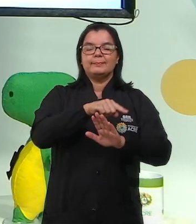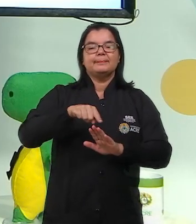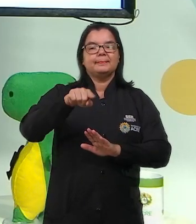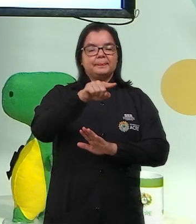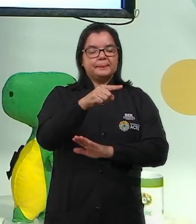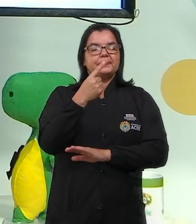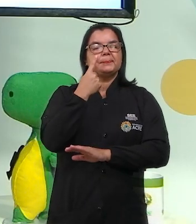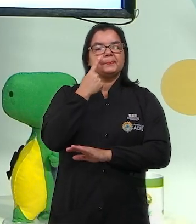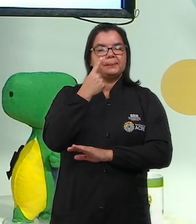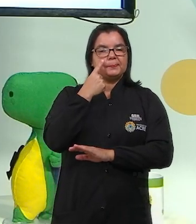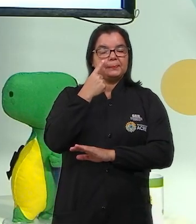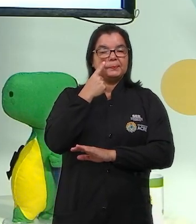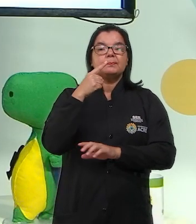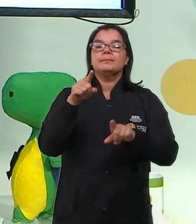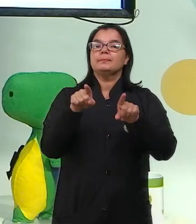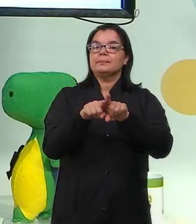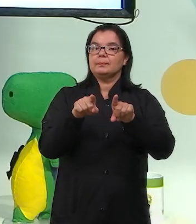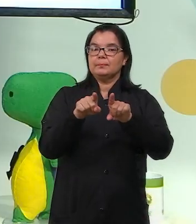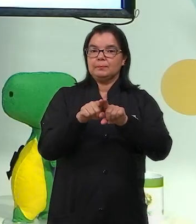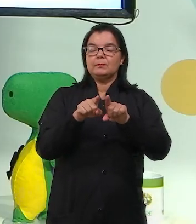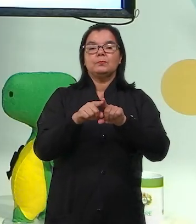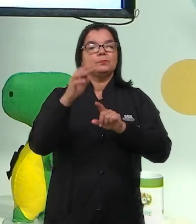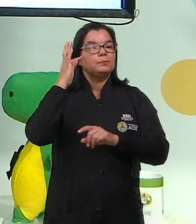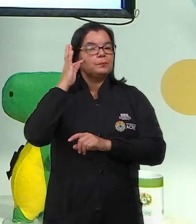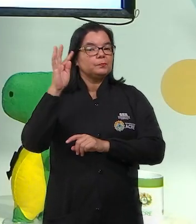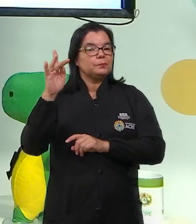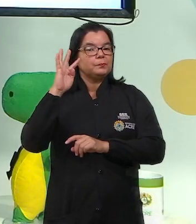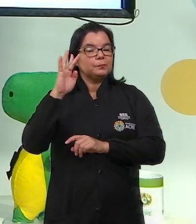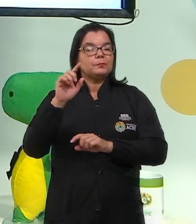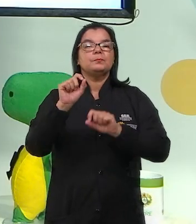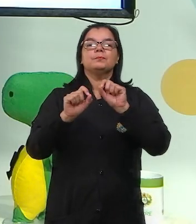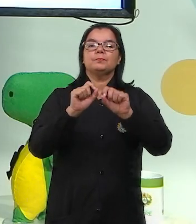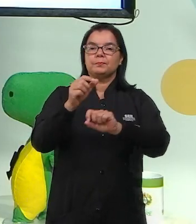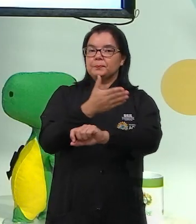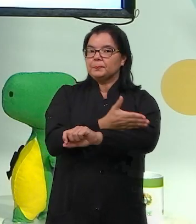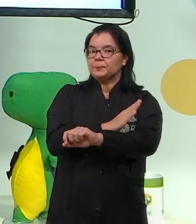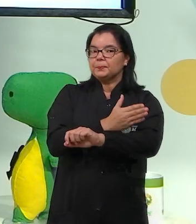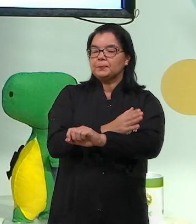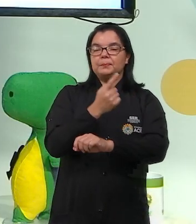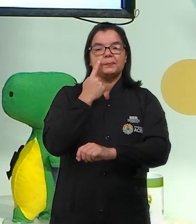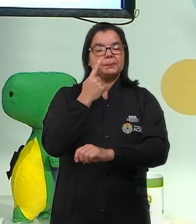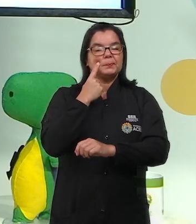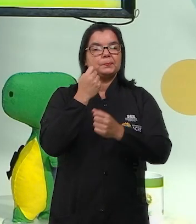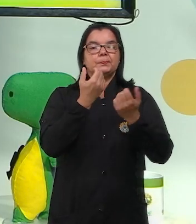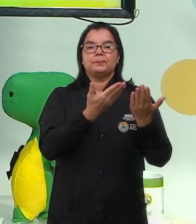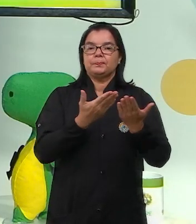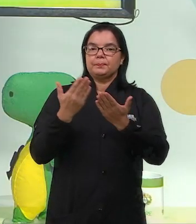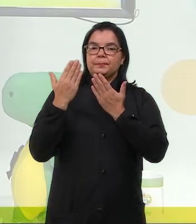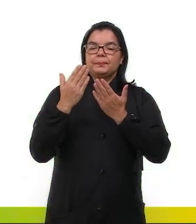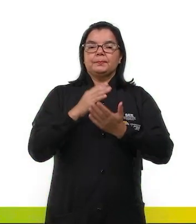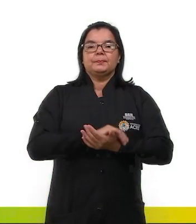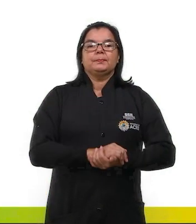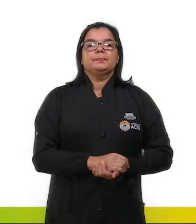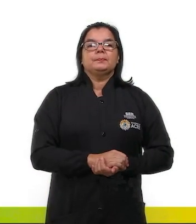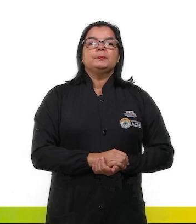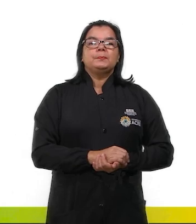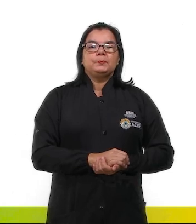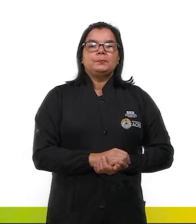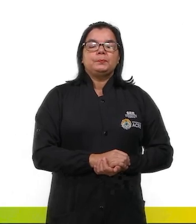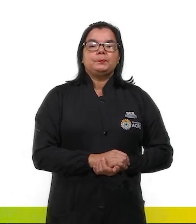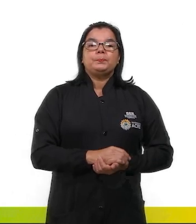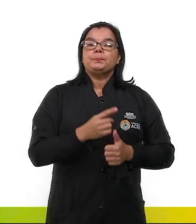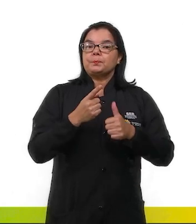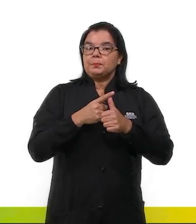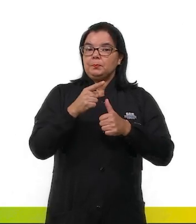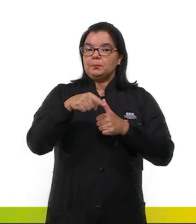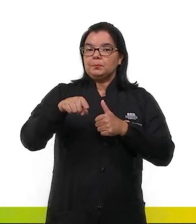vão observar um pouco disso, tanto numa teoria, tanto também de forma prática. Então, vamos lá, acompanhem na tela comigo. Primeiro,